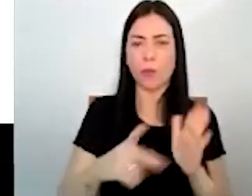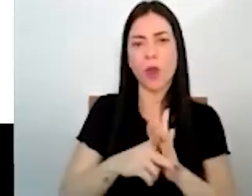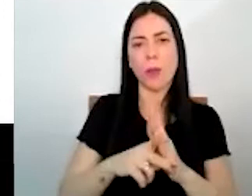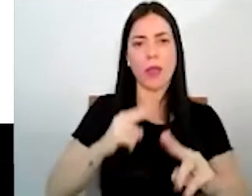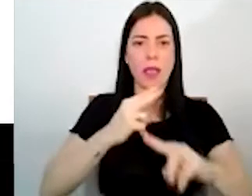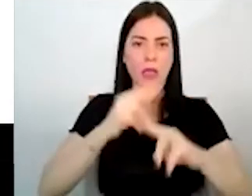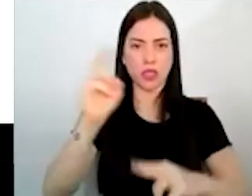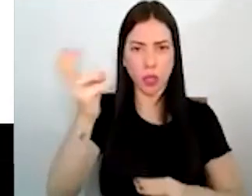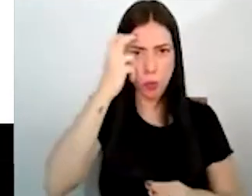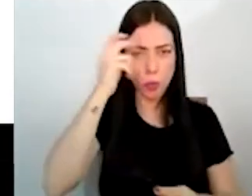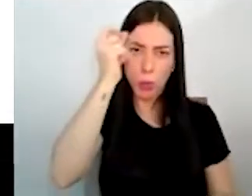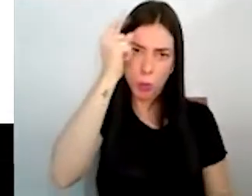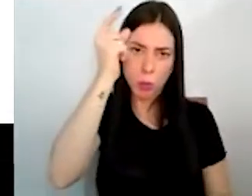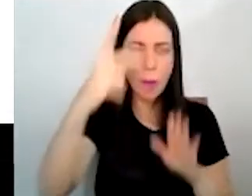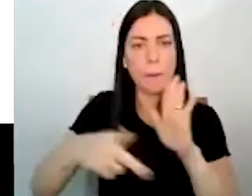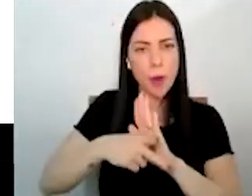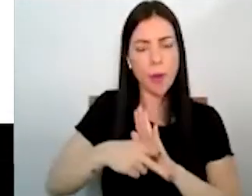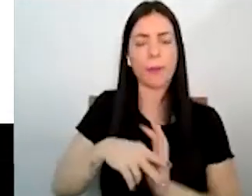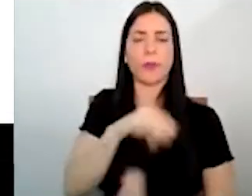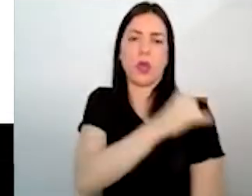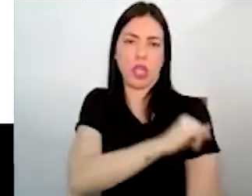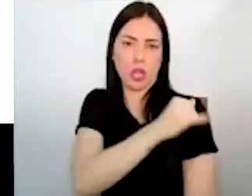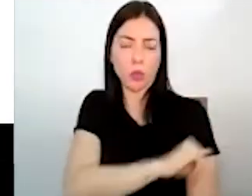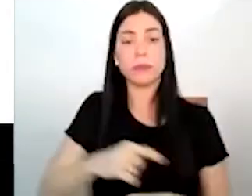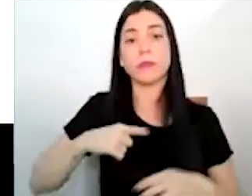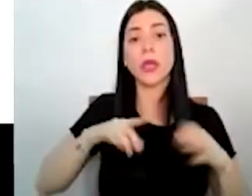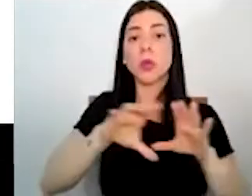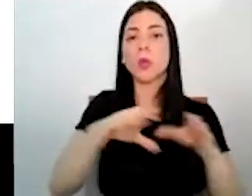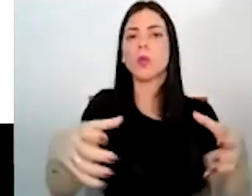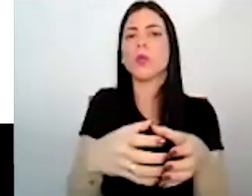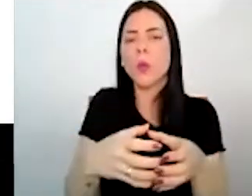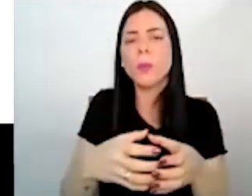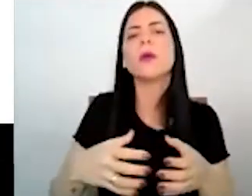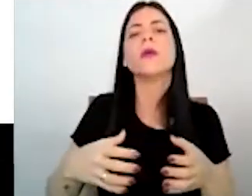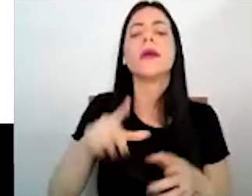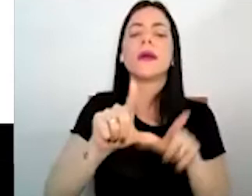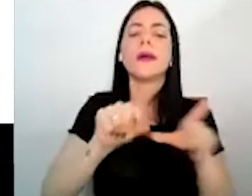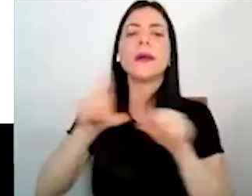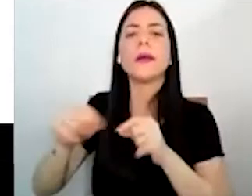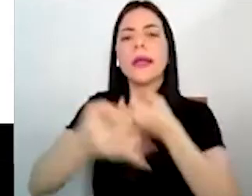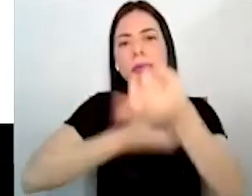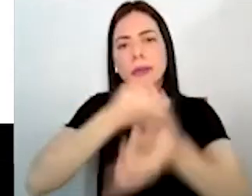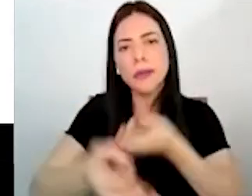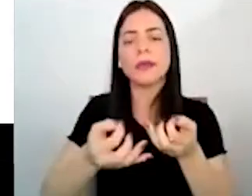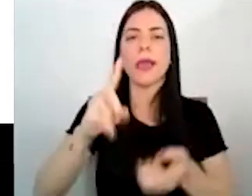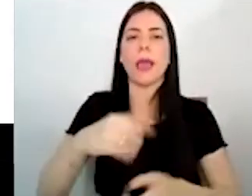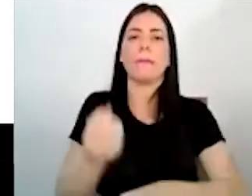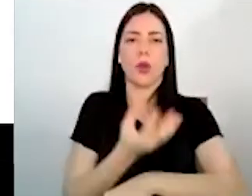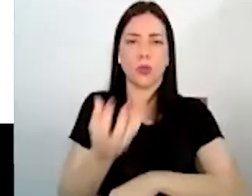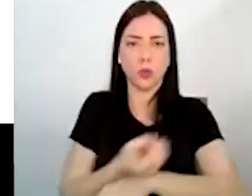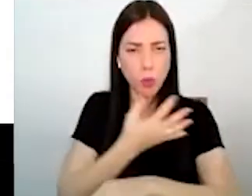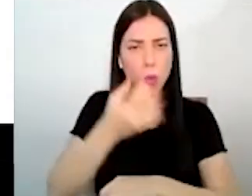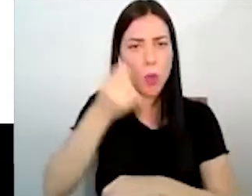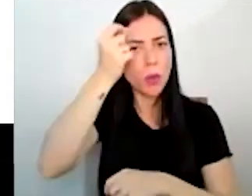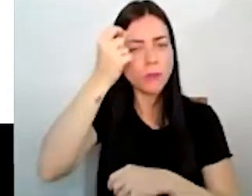Janeiro, por um grupo que eram críticos, curadores, produtores culturais, e eu entrando